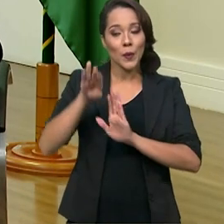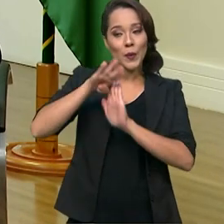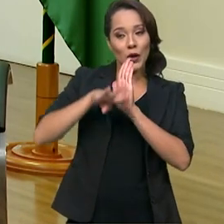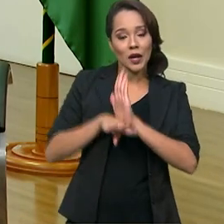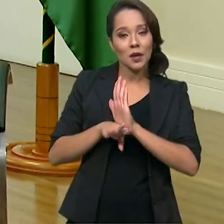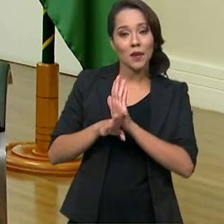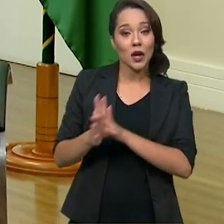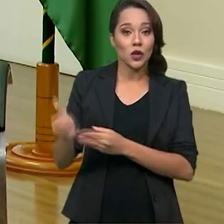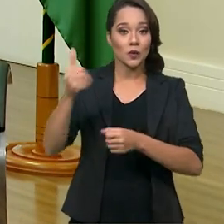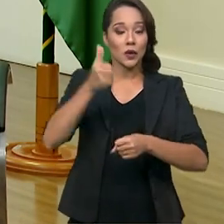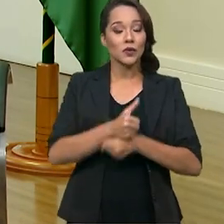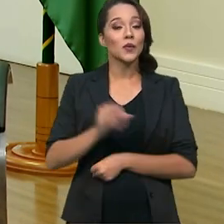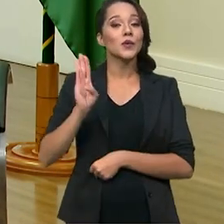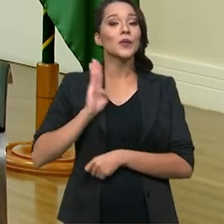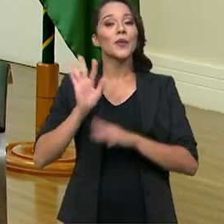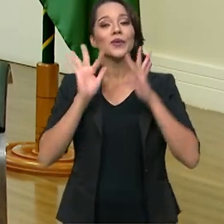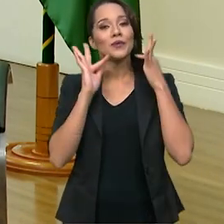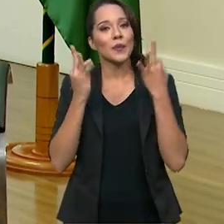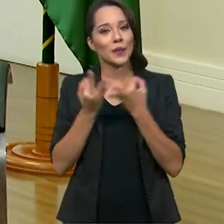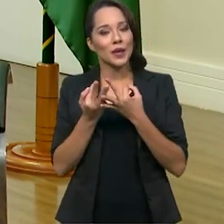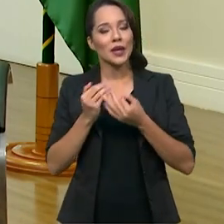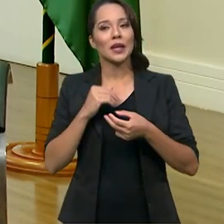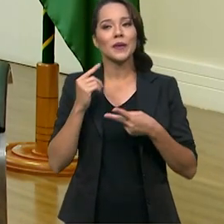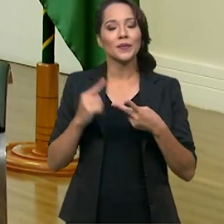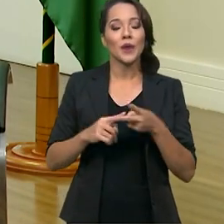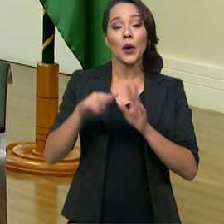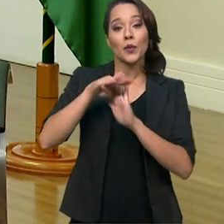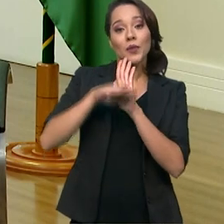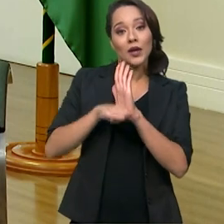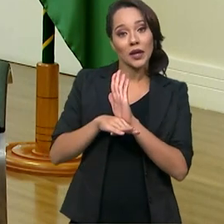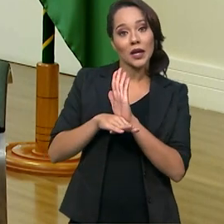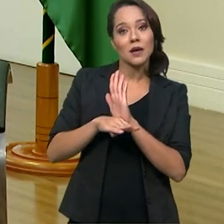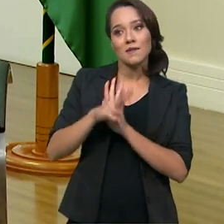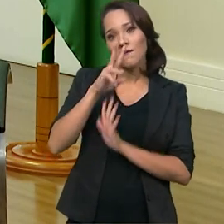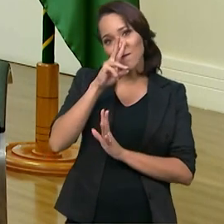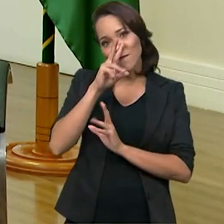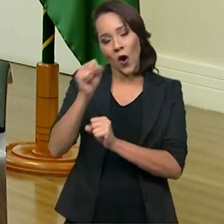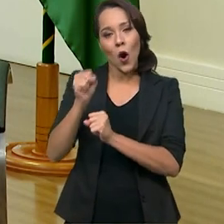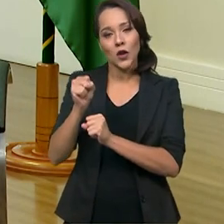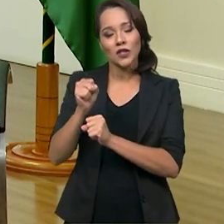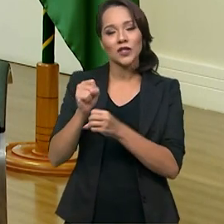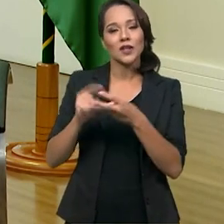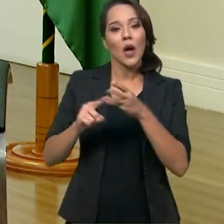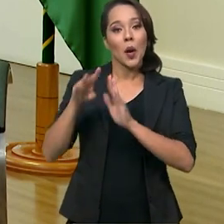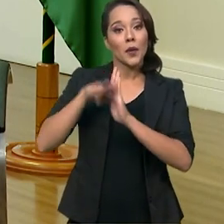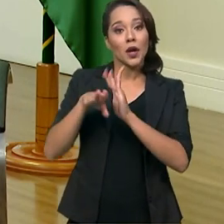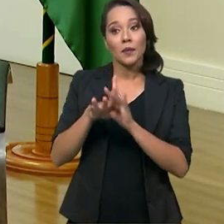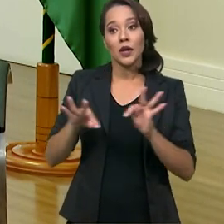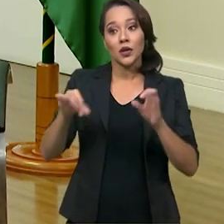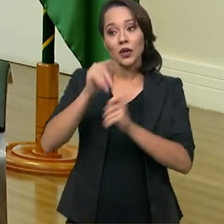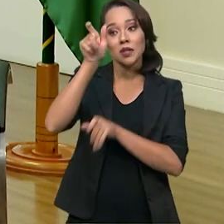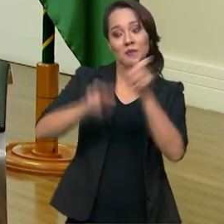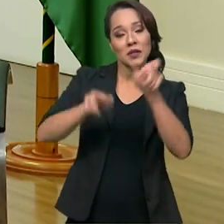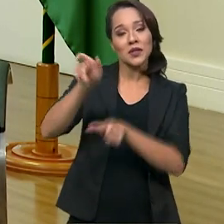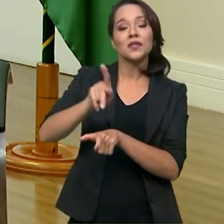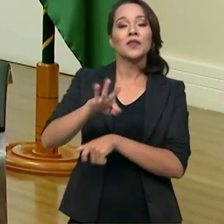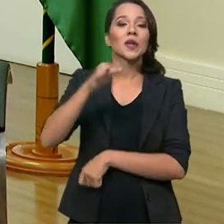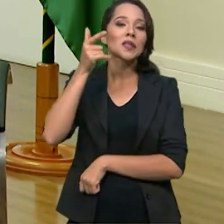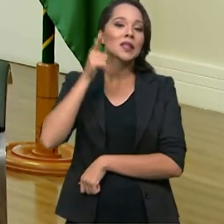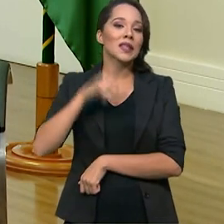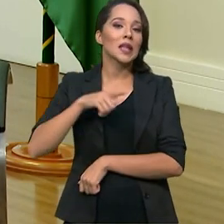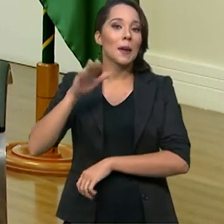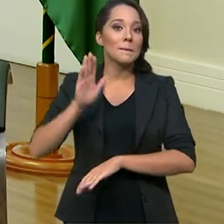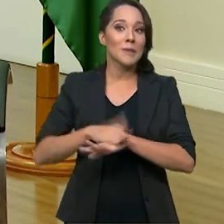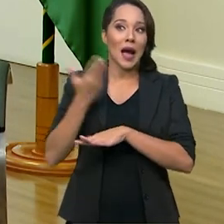que sucedesse o Bolsa Família, um programa forte, um programa de todos os beneficiários vão ganhar